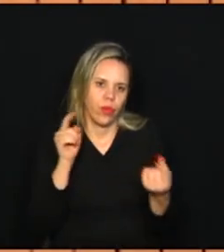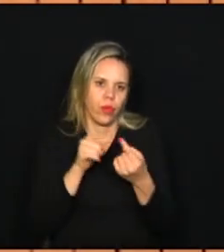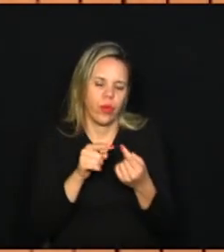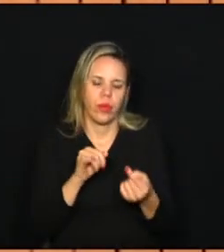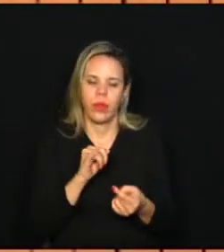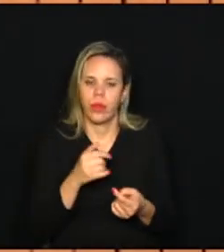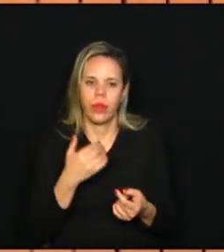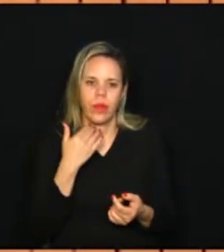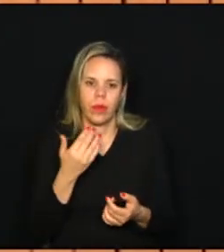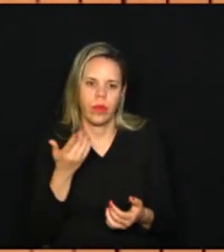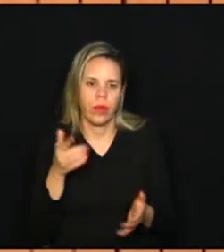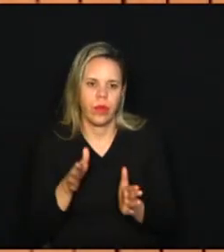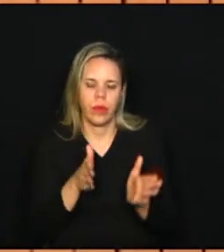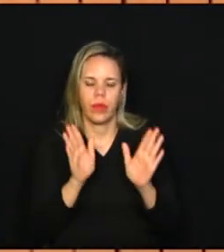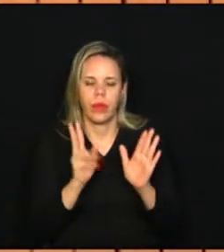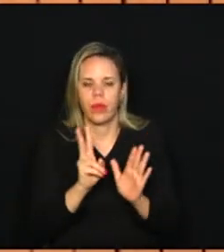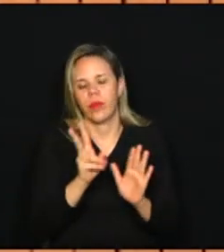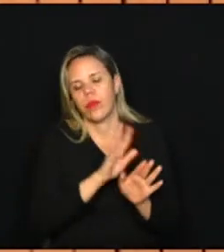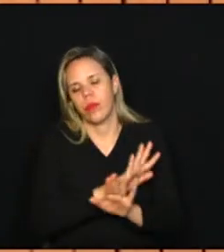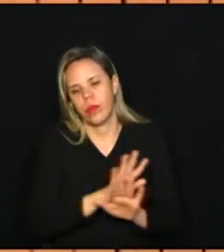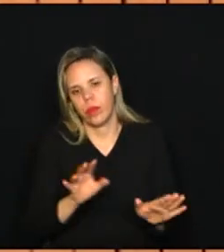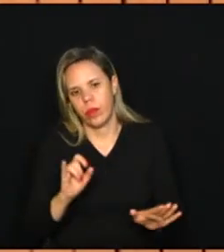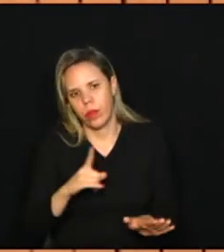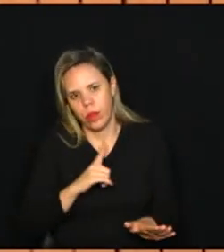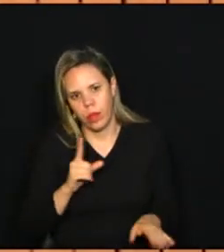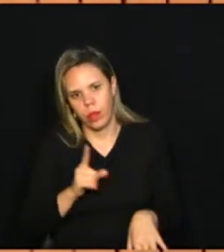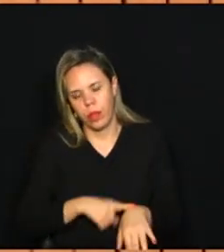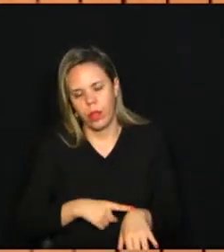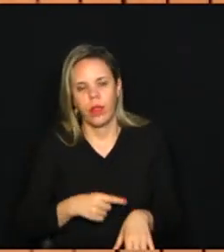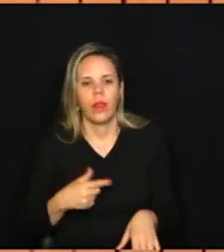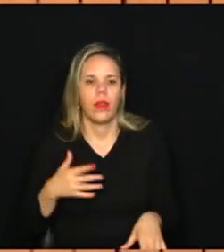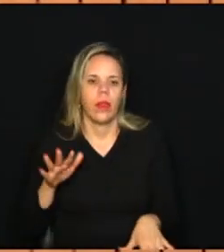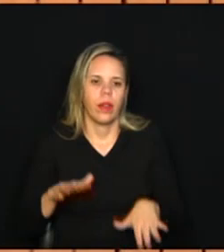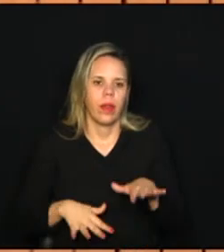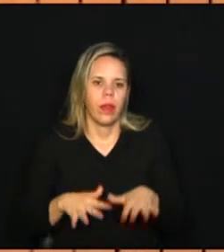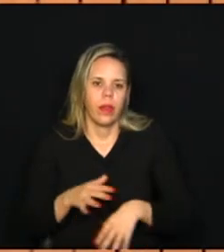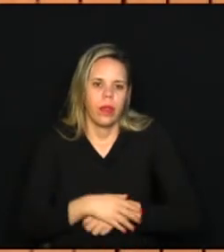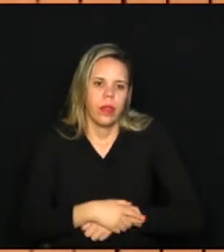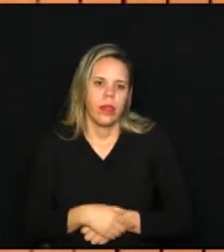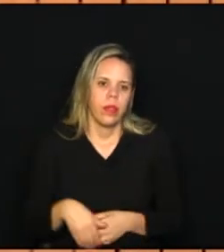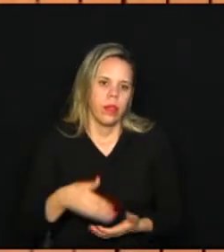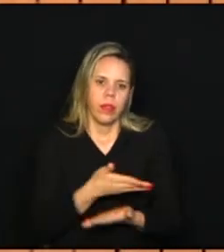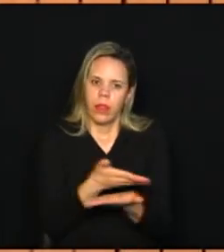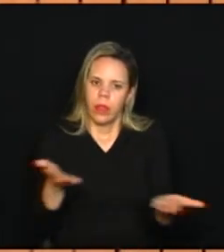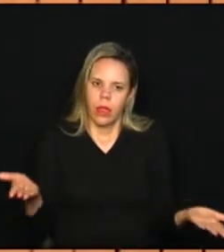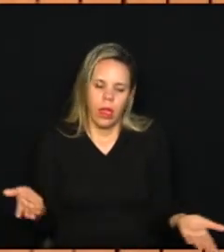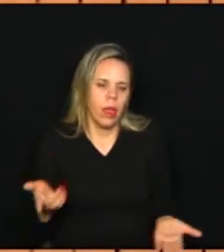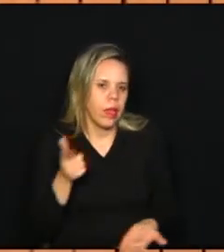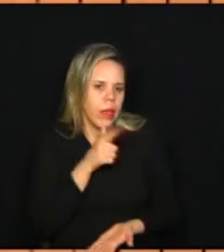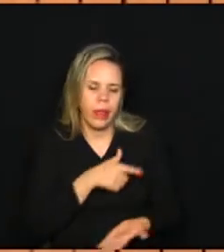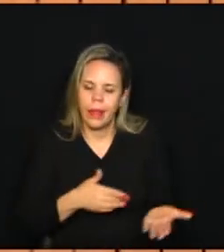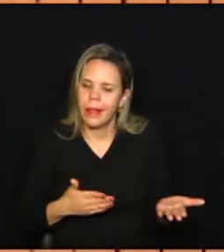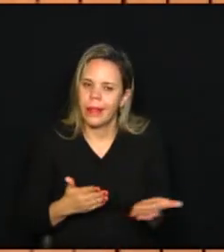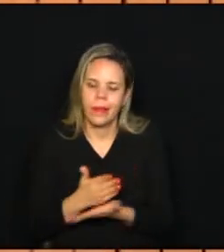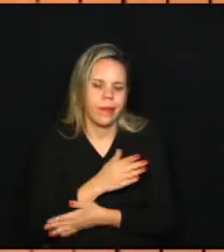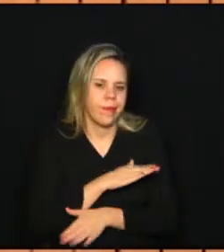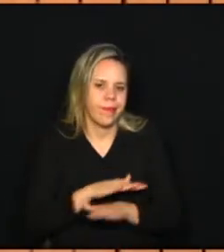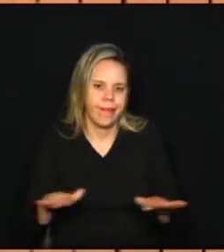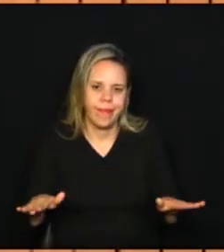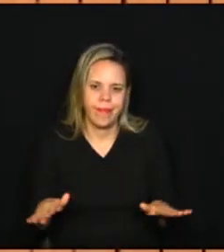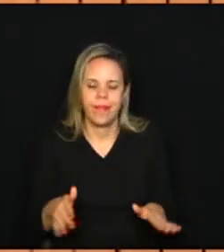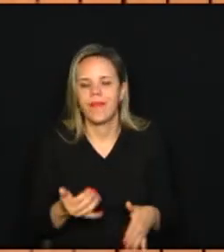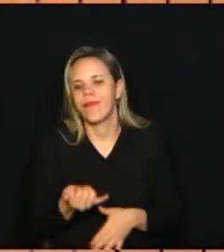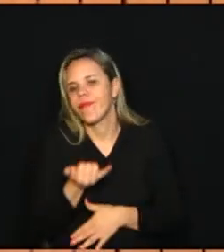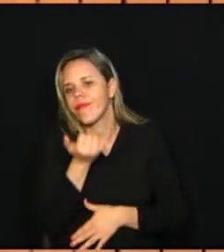as coisas não caminham. Então, se eu tive aí algo, né, que vocês não aprovaram muito, fica